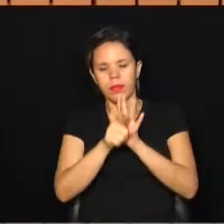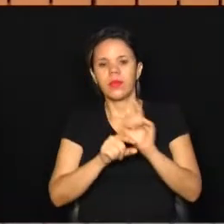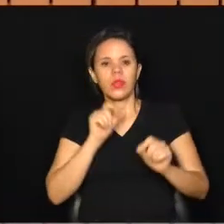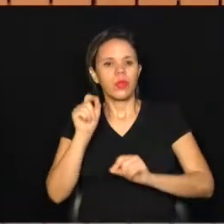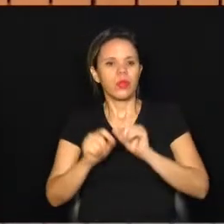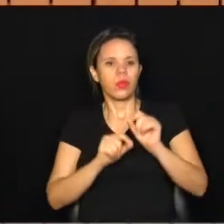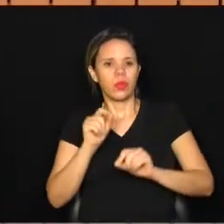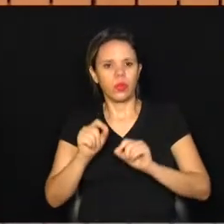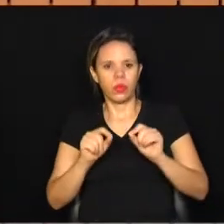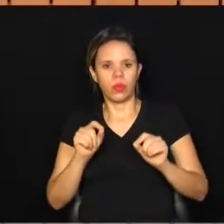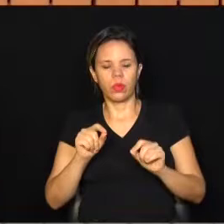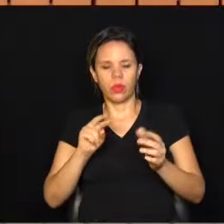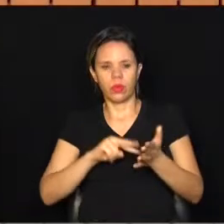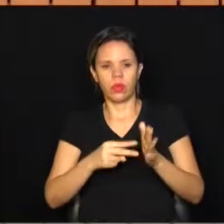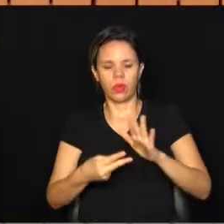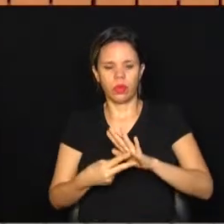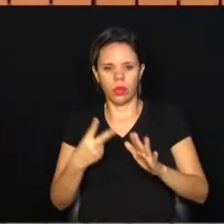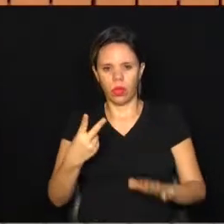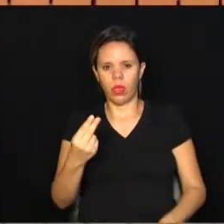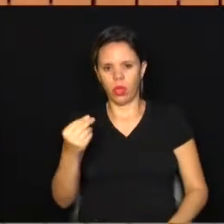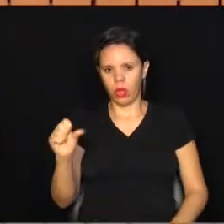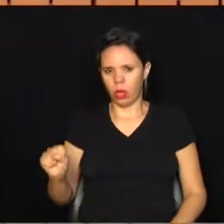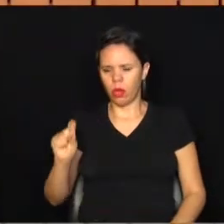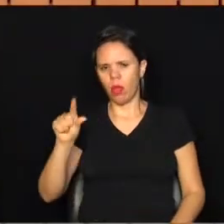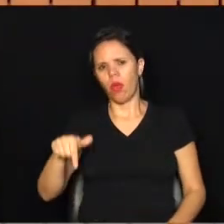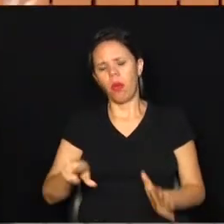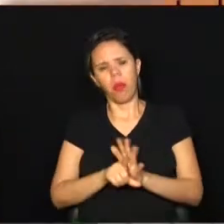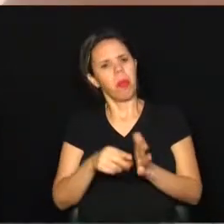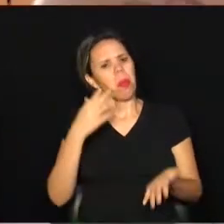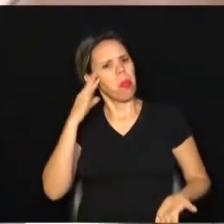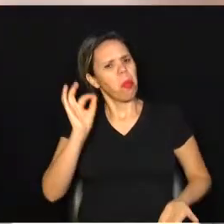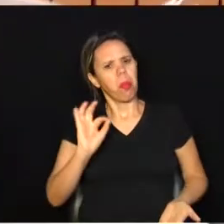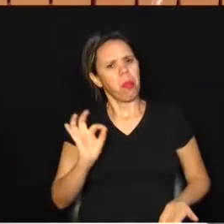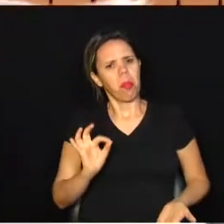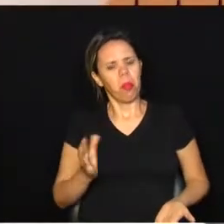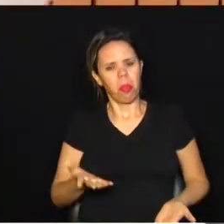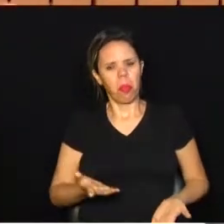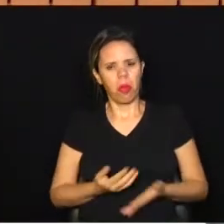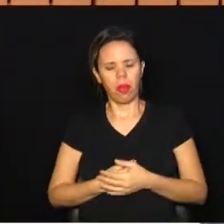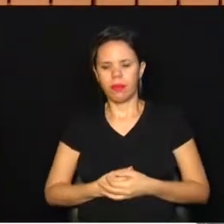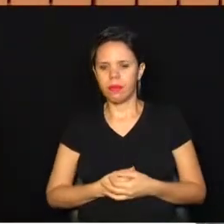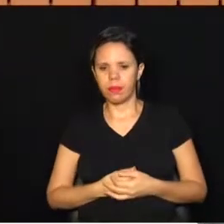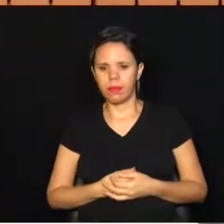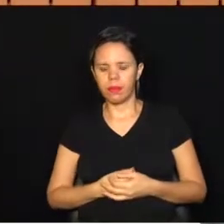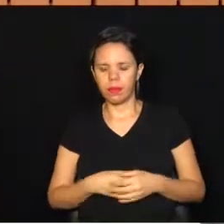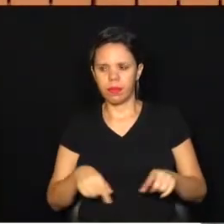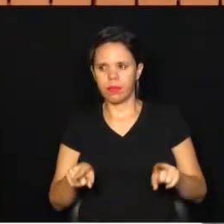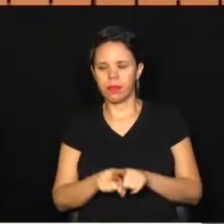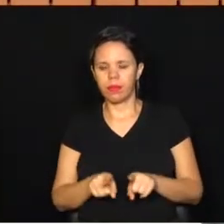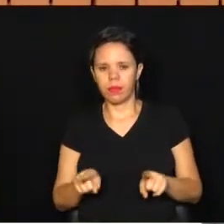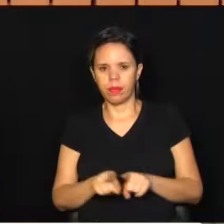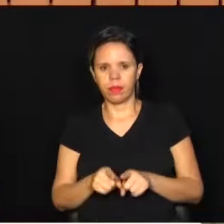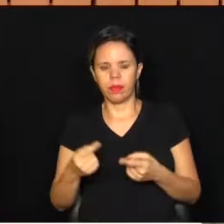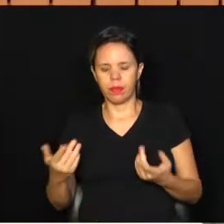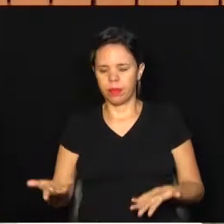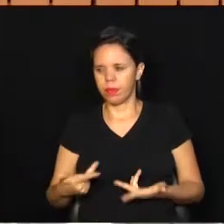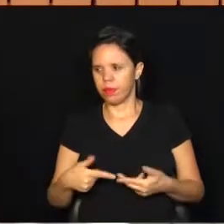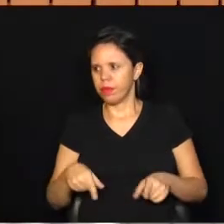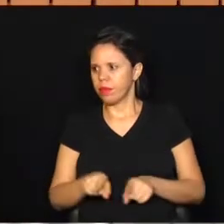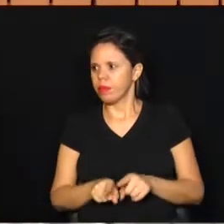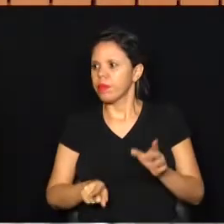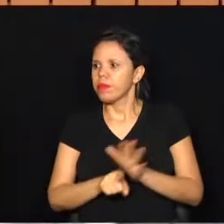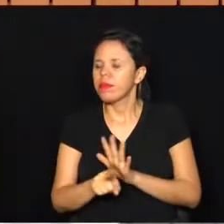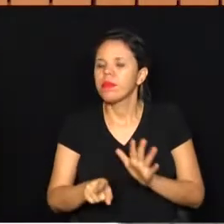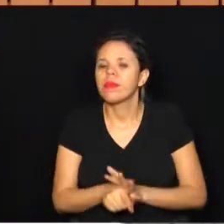é 208? É uma lei? Não deu para entender. Também aqui tem mais uma